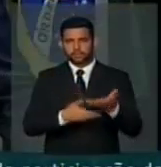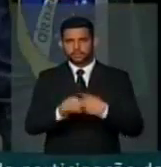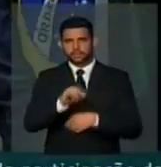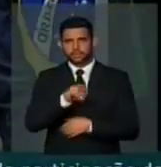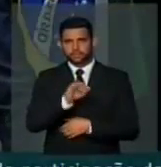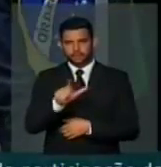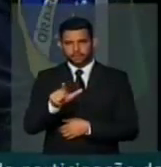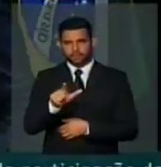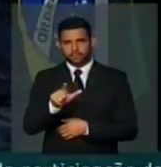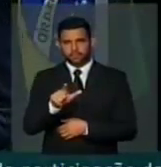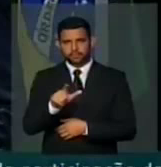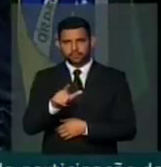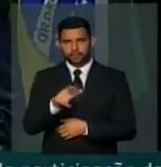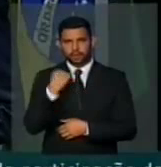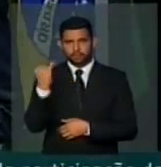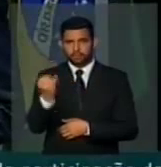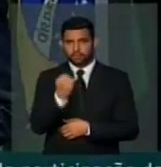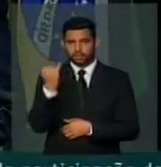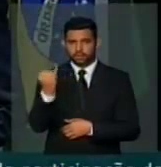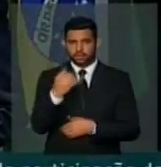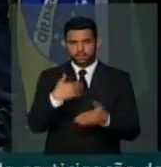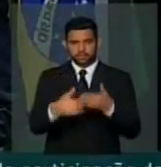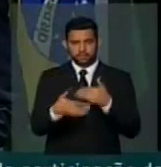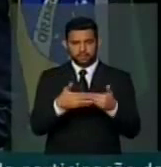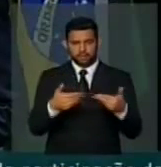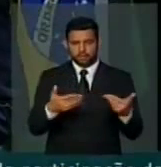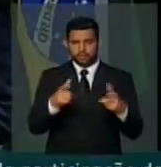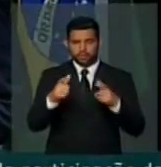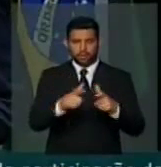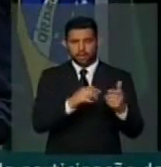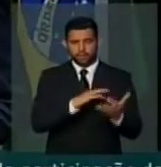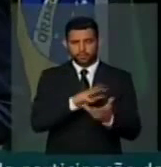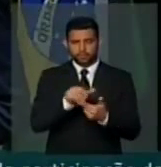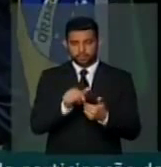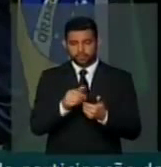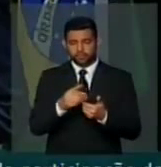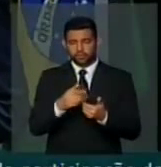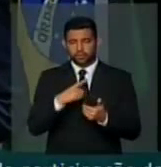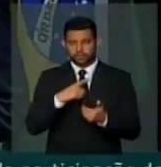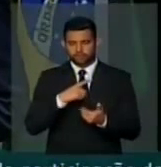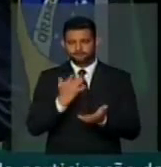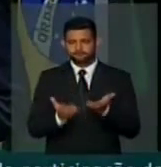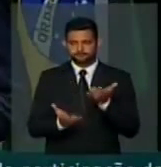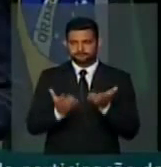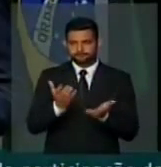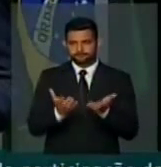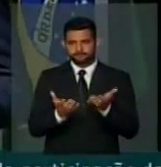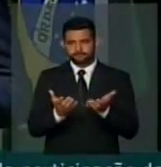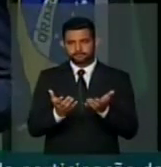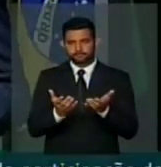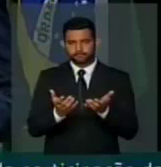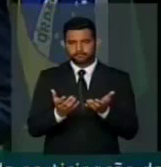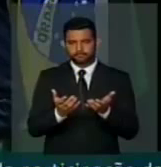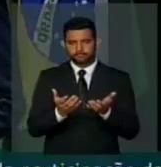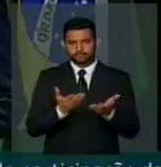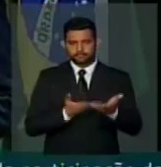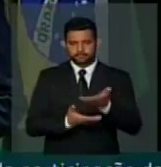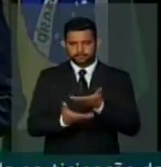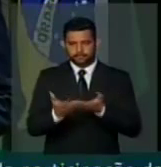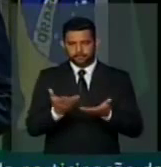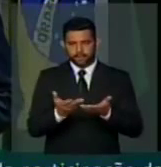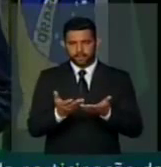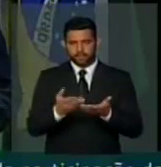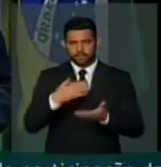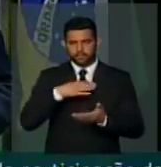civil, é fundamental em qualquer nação do mundo. Quando há o equilíbrio entre o